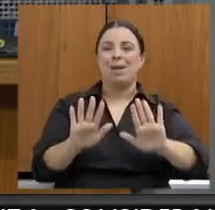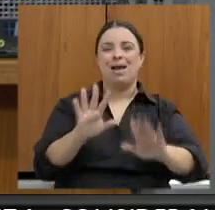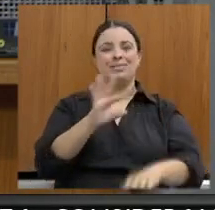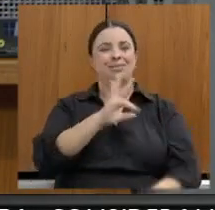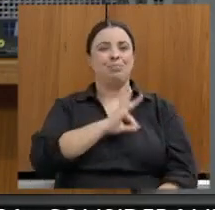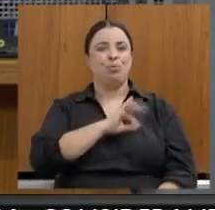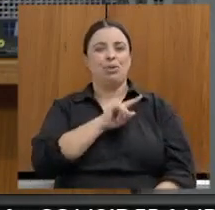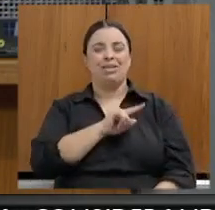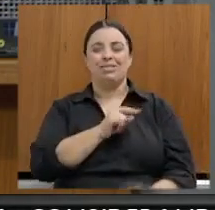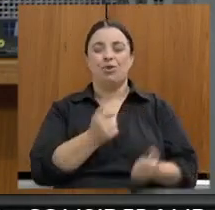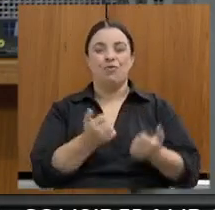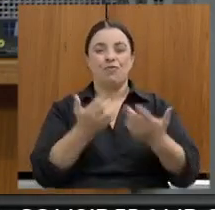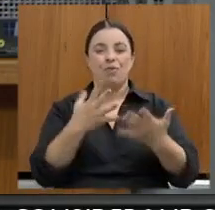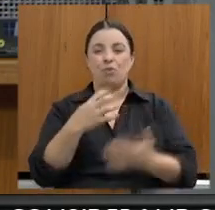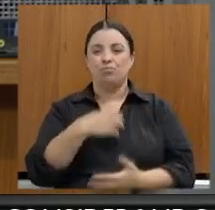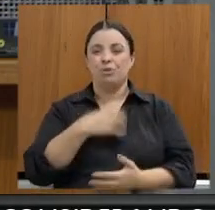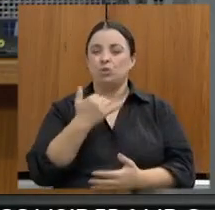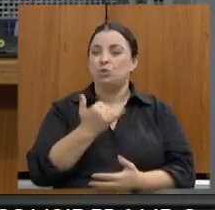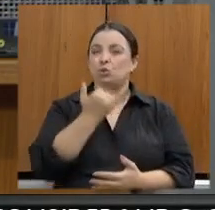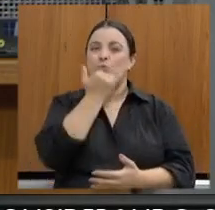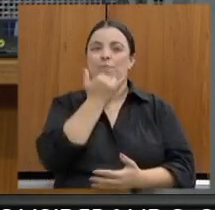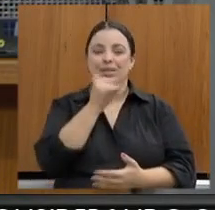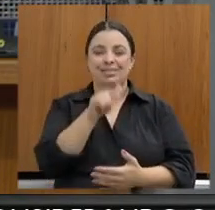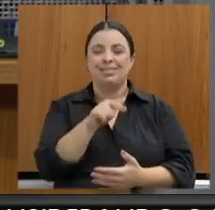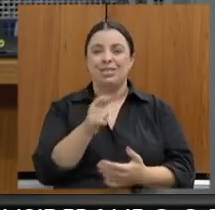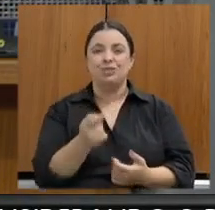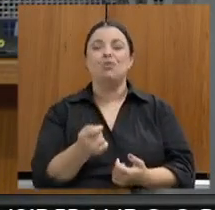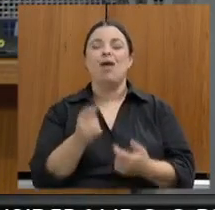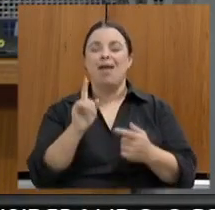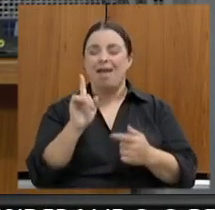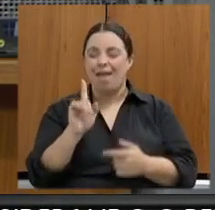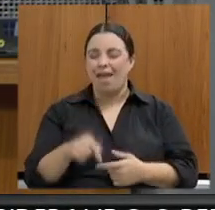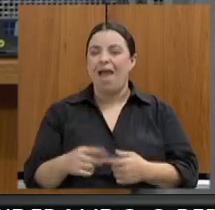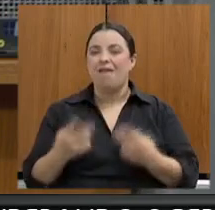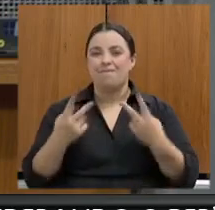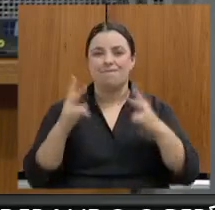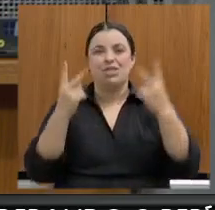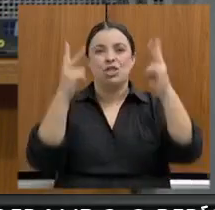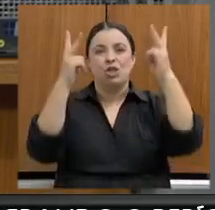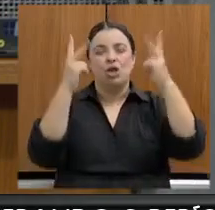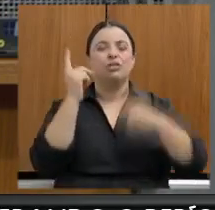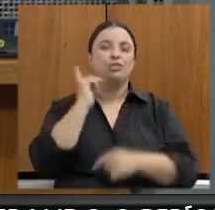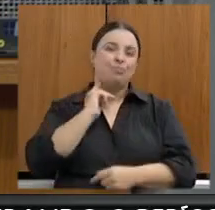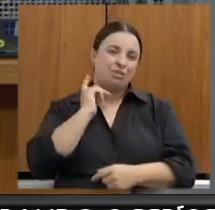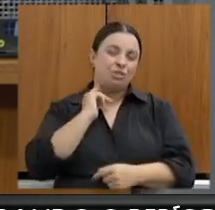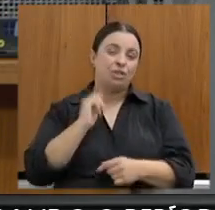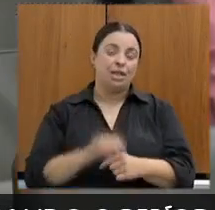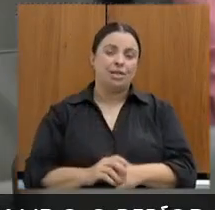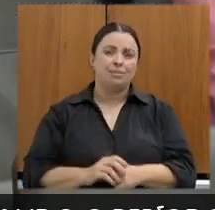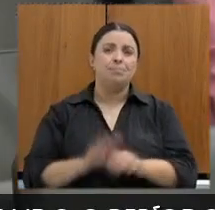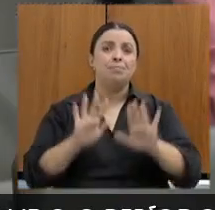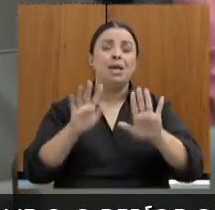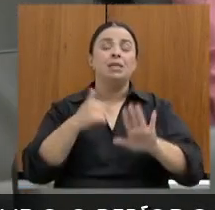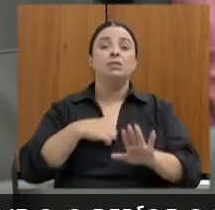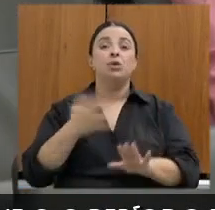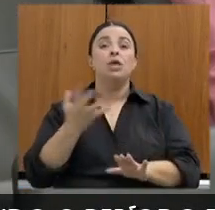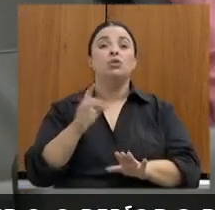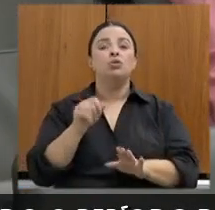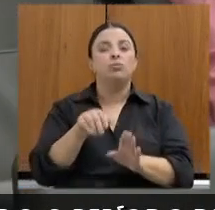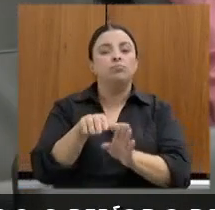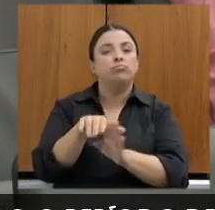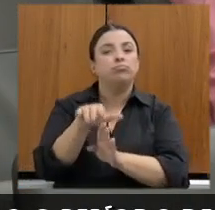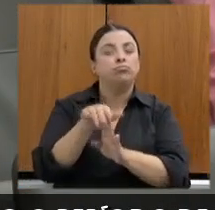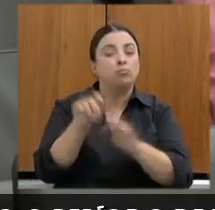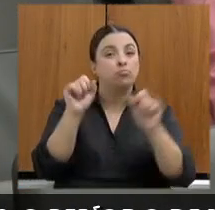para todos nós foi a grande vitória de Minas Gerais na que Ah mas eu queria ela alertar não é